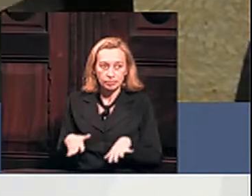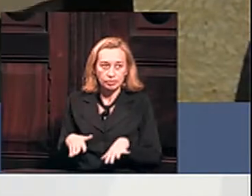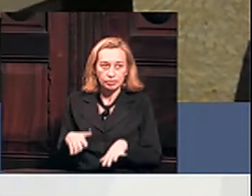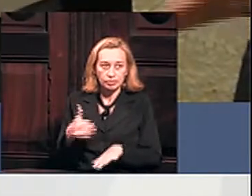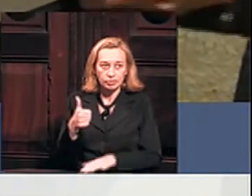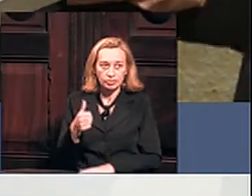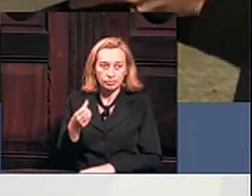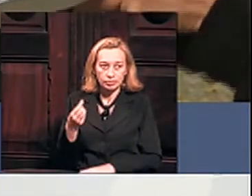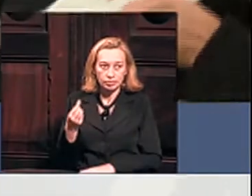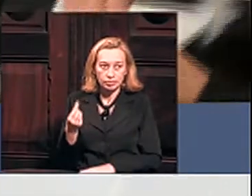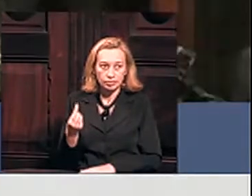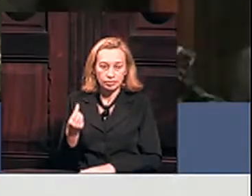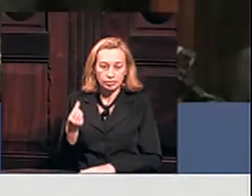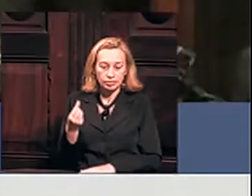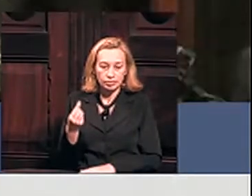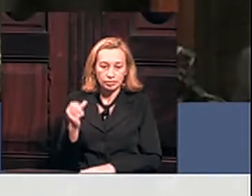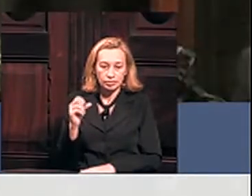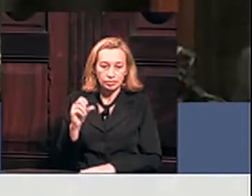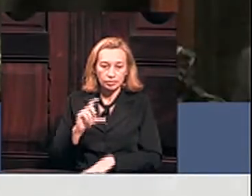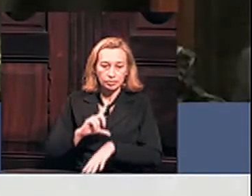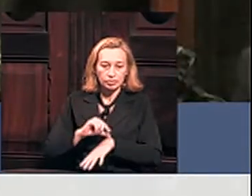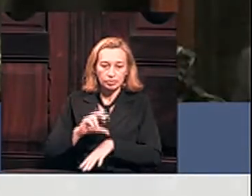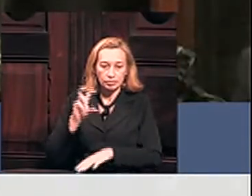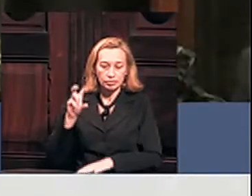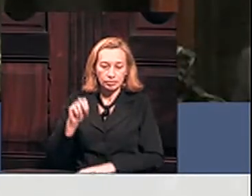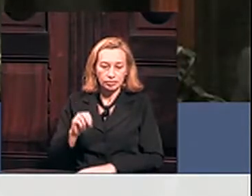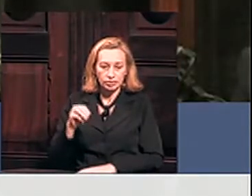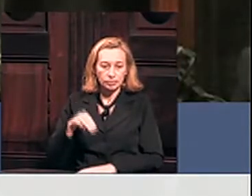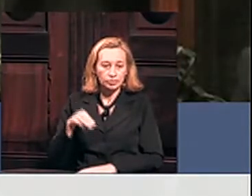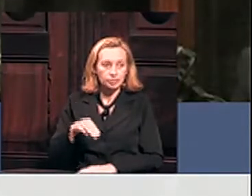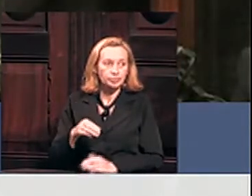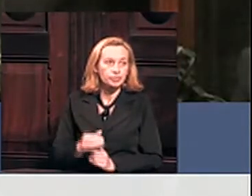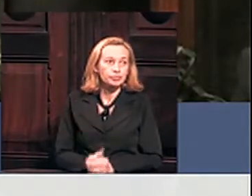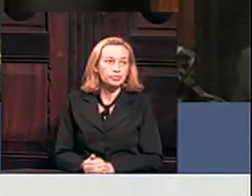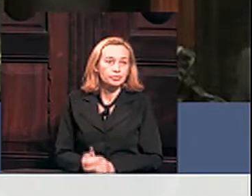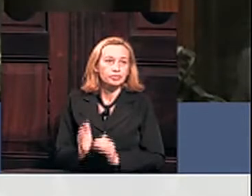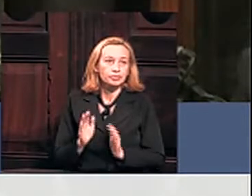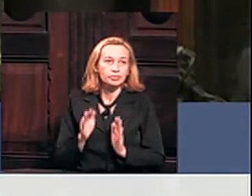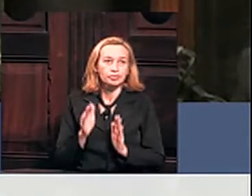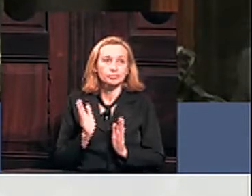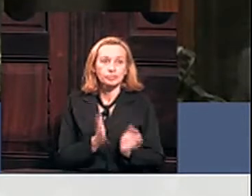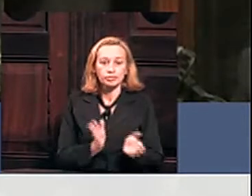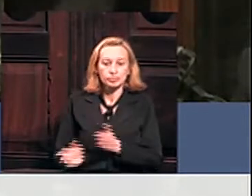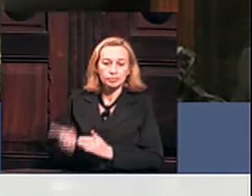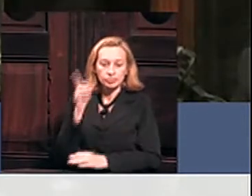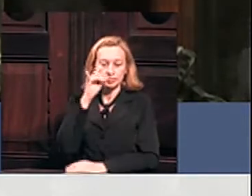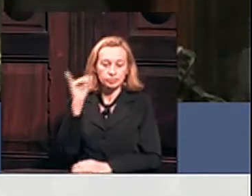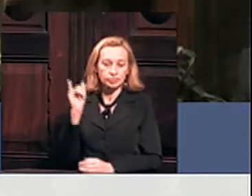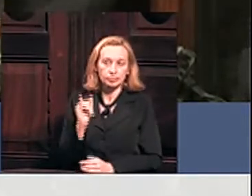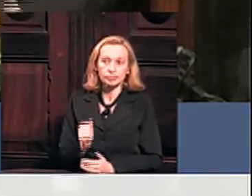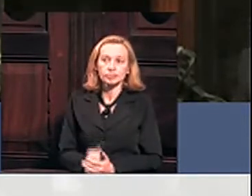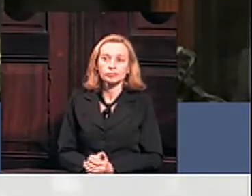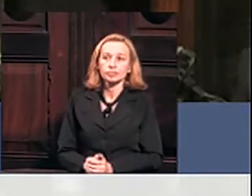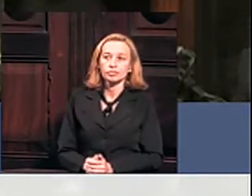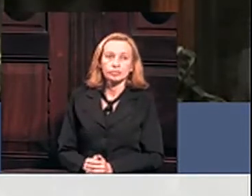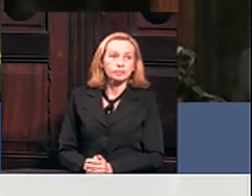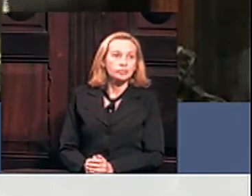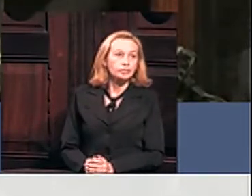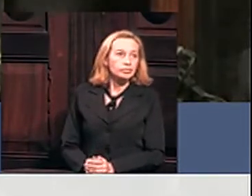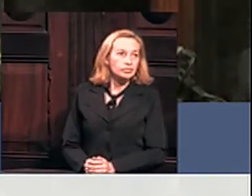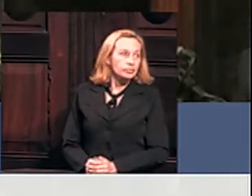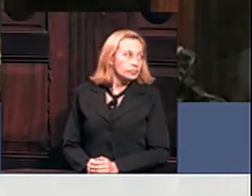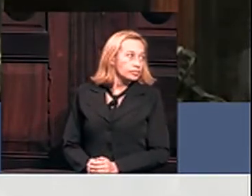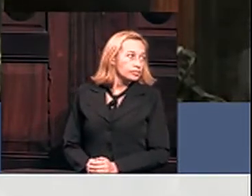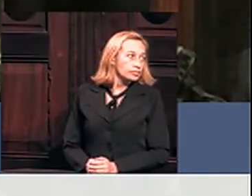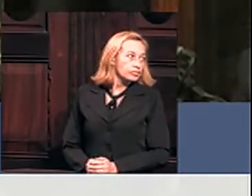16h55. Pela ordem, presidente. Lida e aprovada a ata, passa a ordem de dia. A presidência já, com a autorização do plenário,